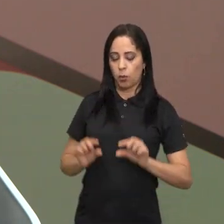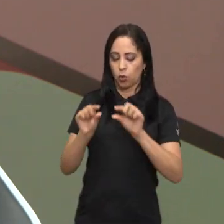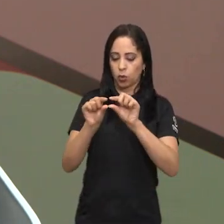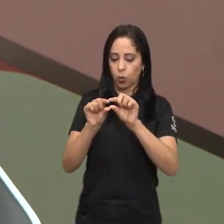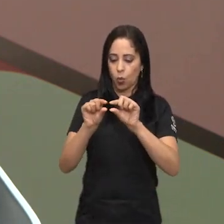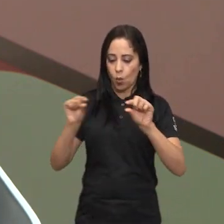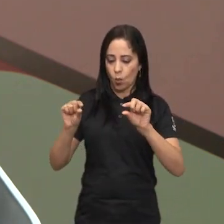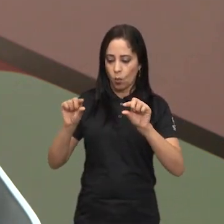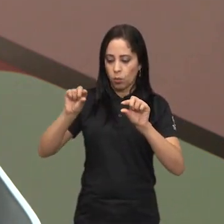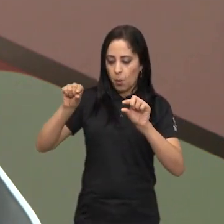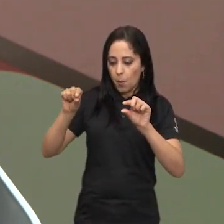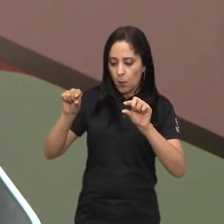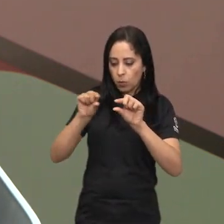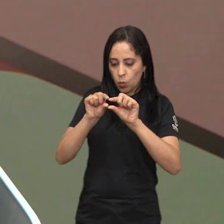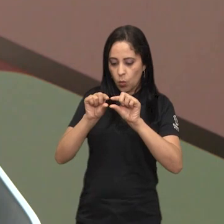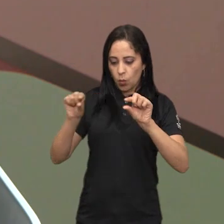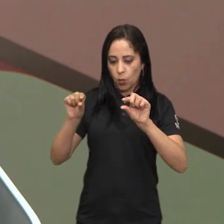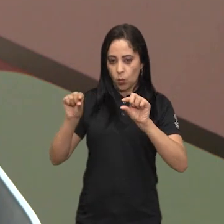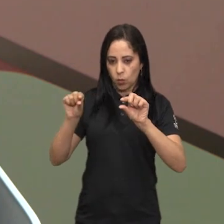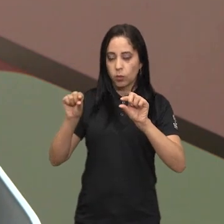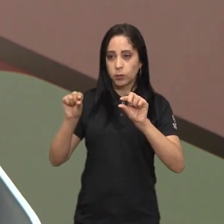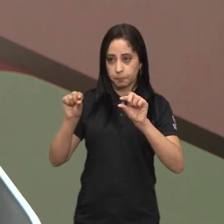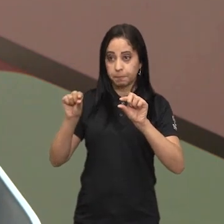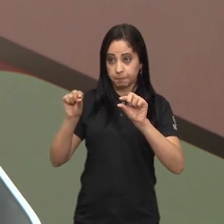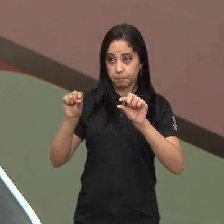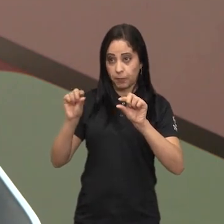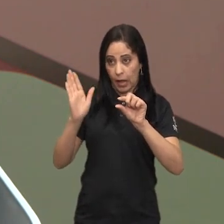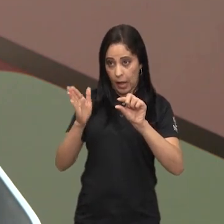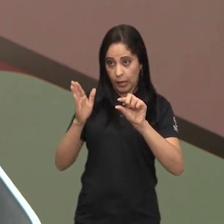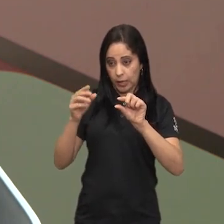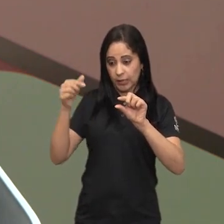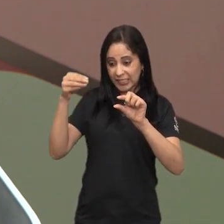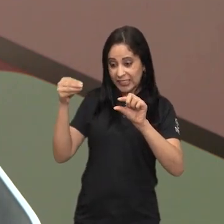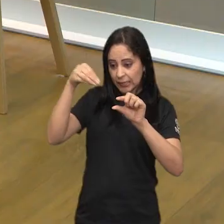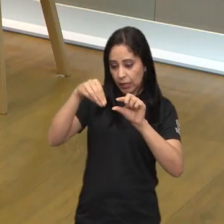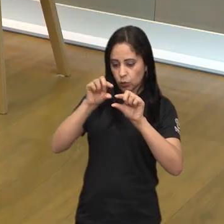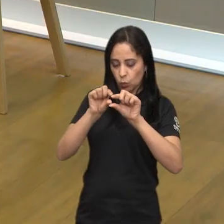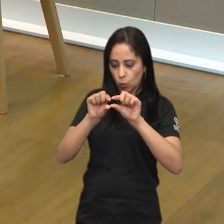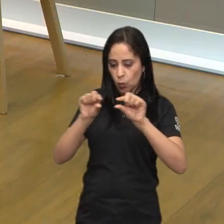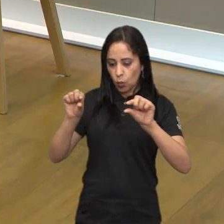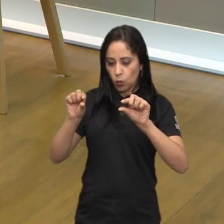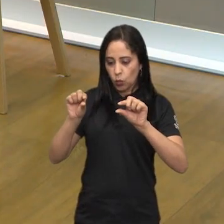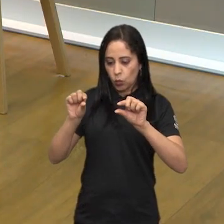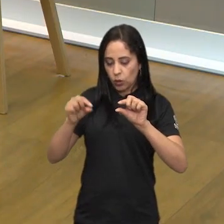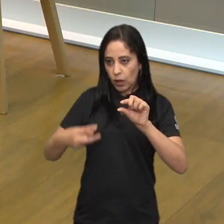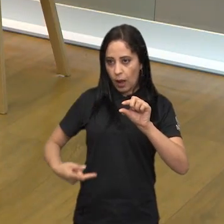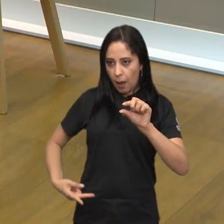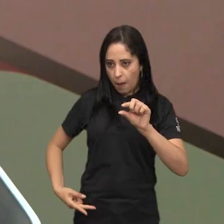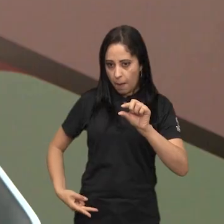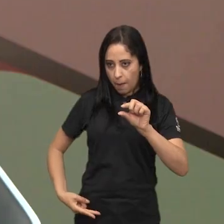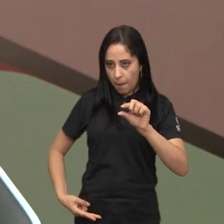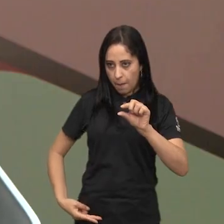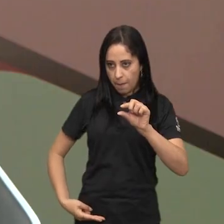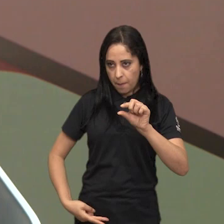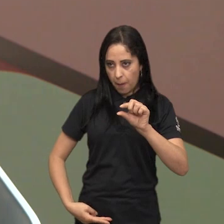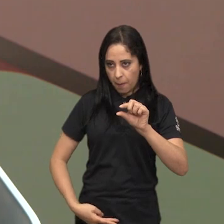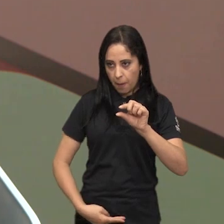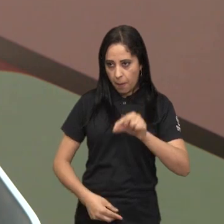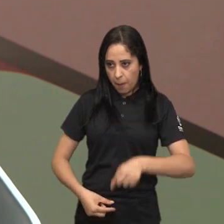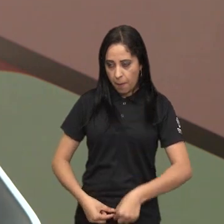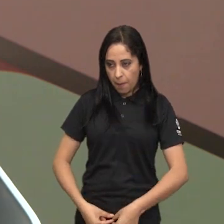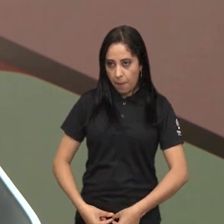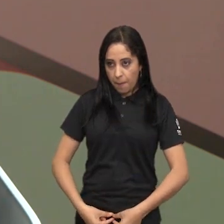colocados num tubinho, e esse tubinho, que é o implante hormonal, é colocado no consultório com anestesia